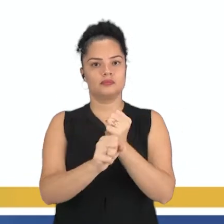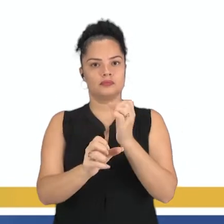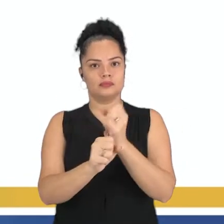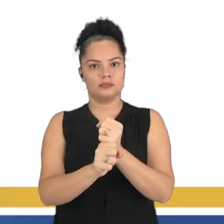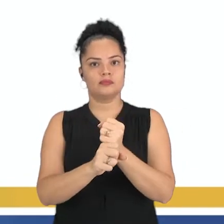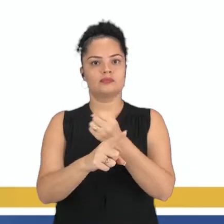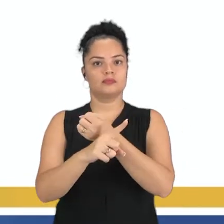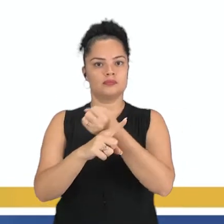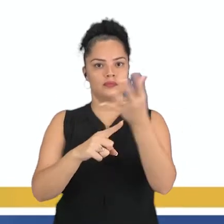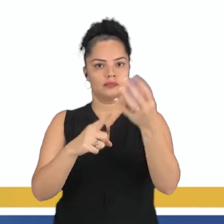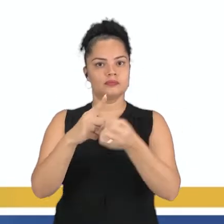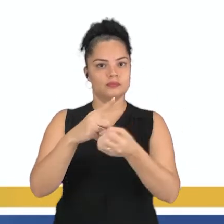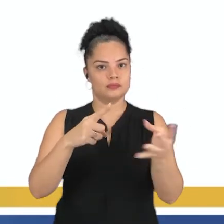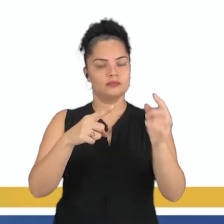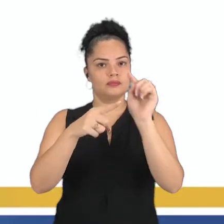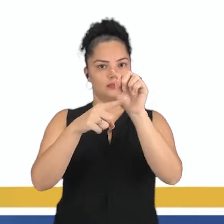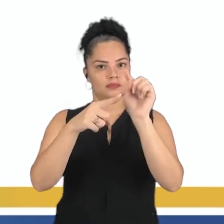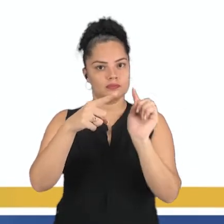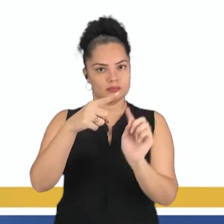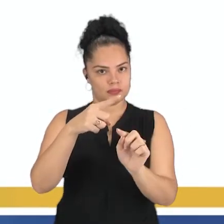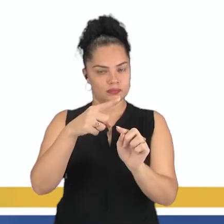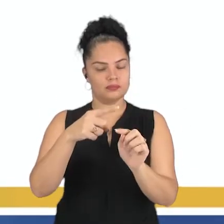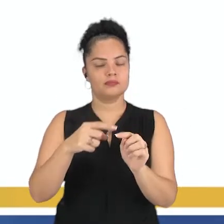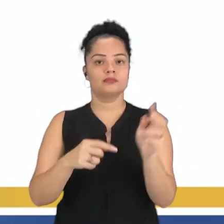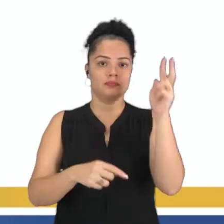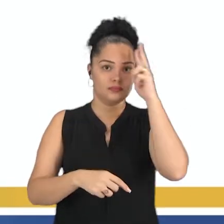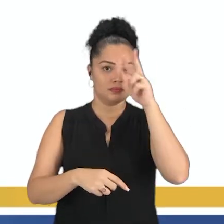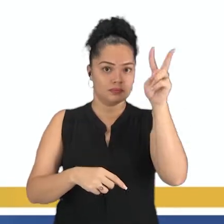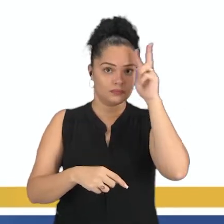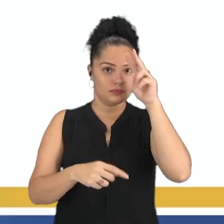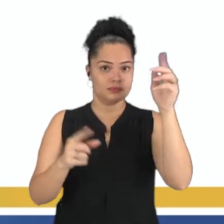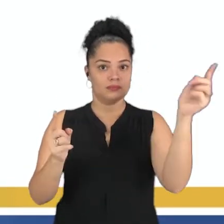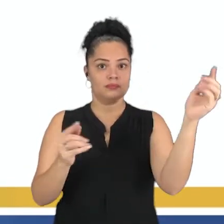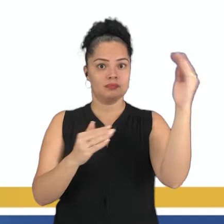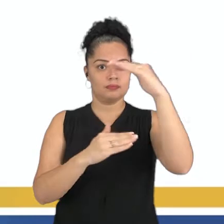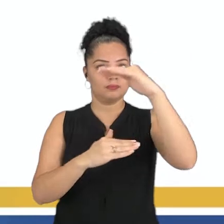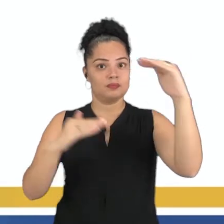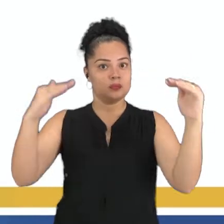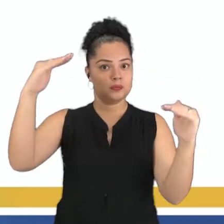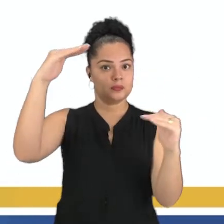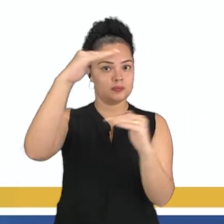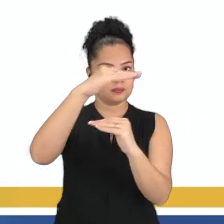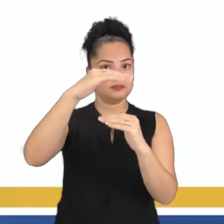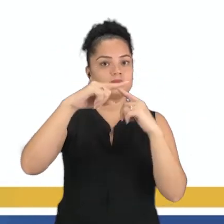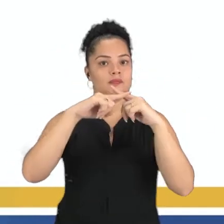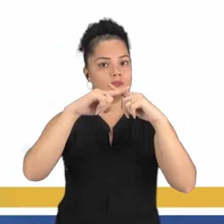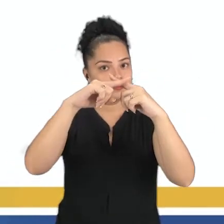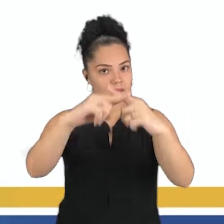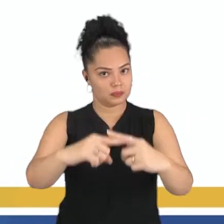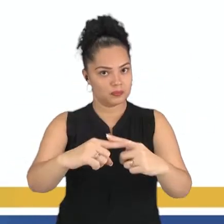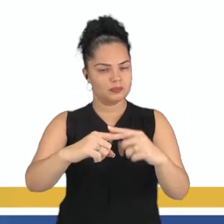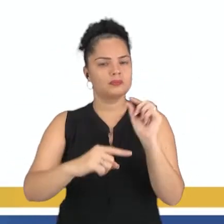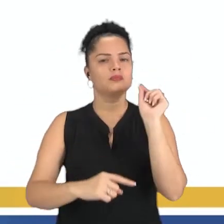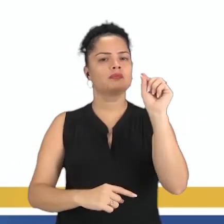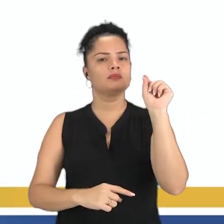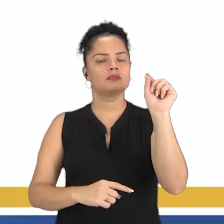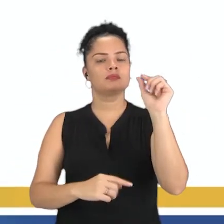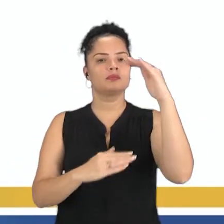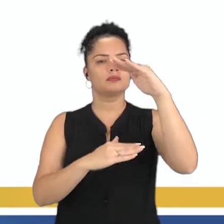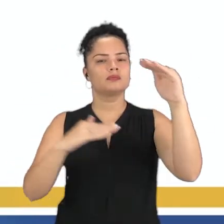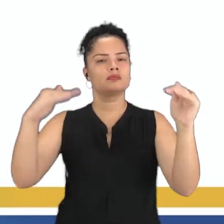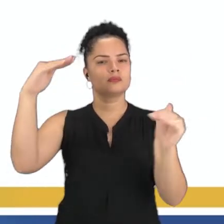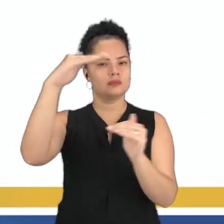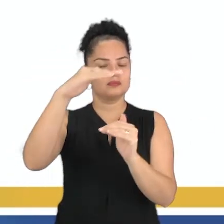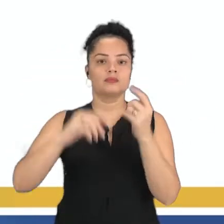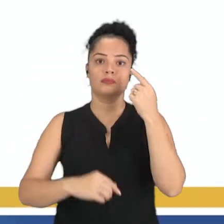dividir frações, eu quero lembrar o conceito com você de inverso multiplicativo. Que conceito é esse? Vamos lá.